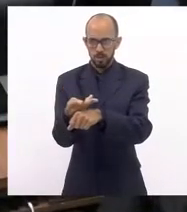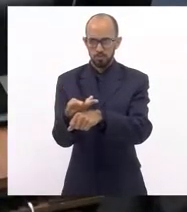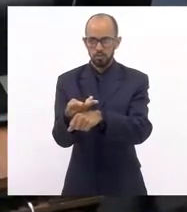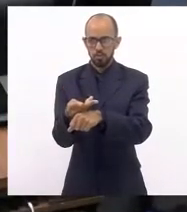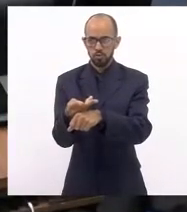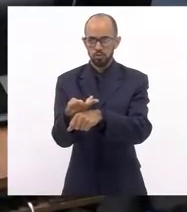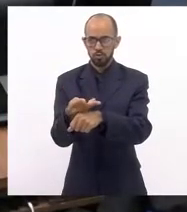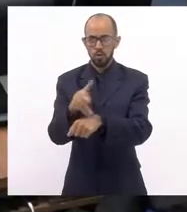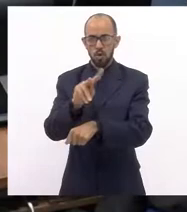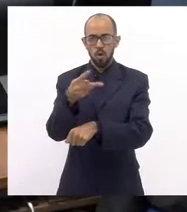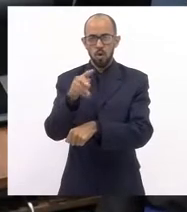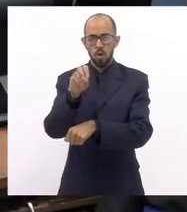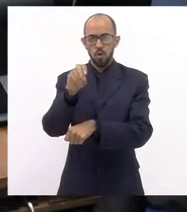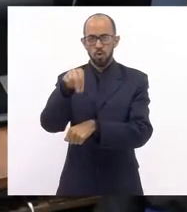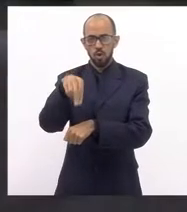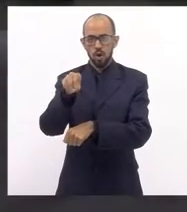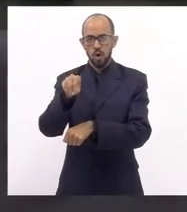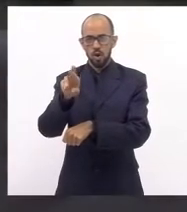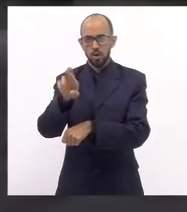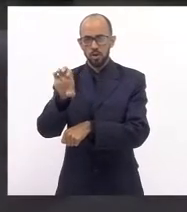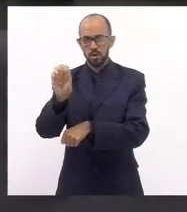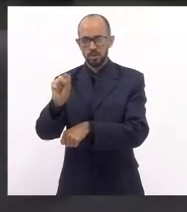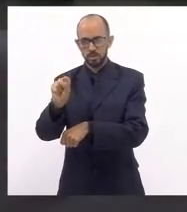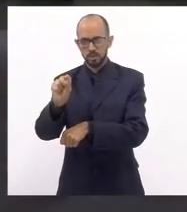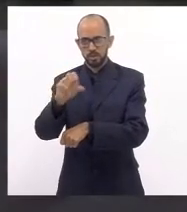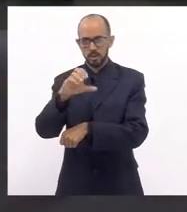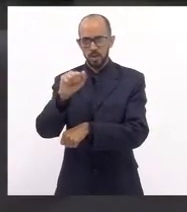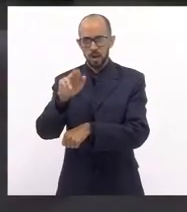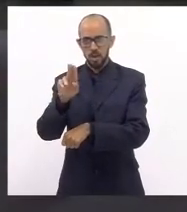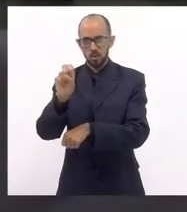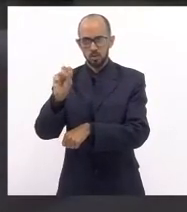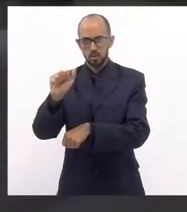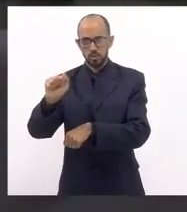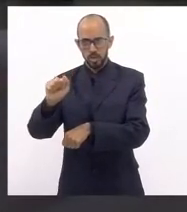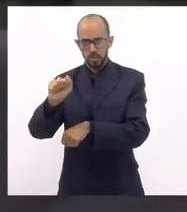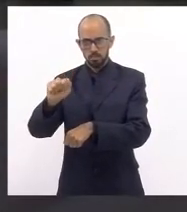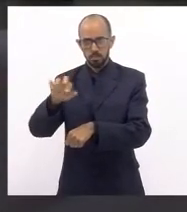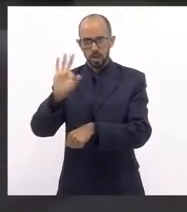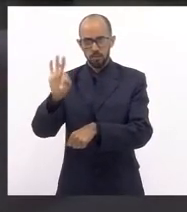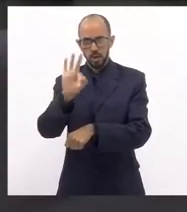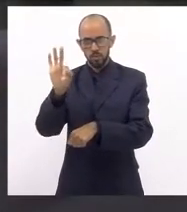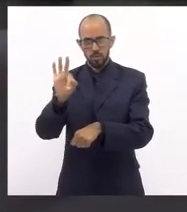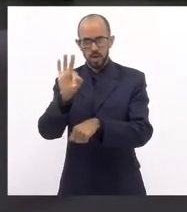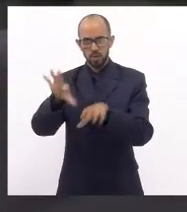honorífico doutor honoris causa, concedido pela Faculdade